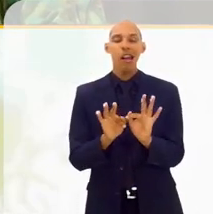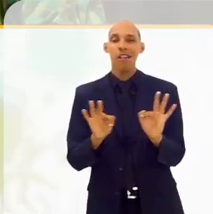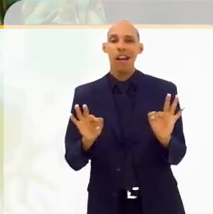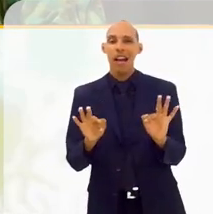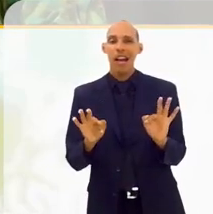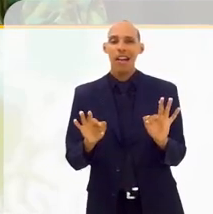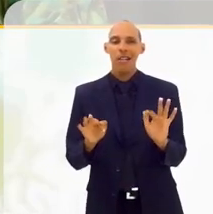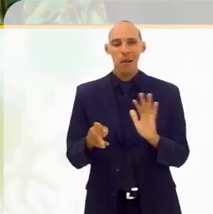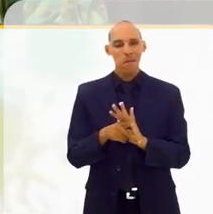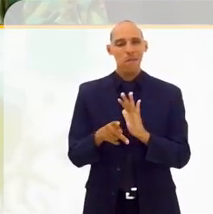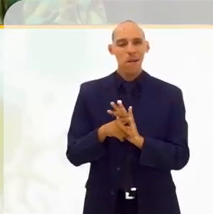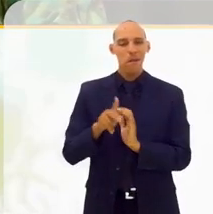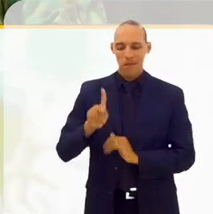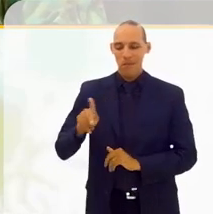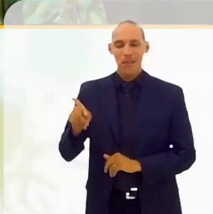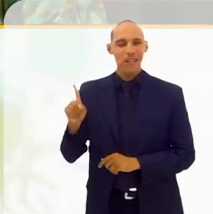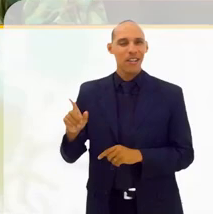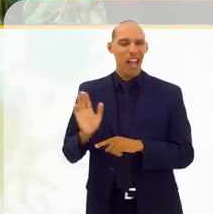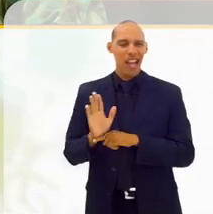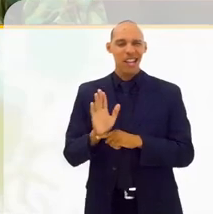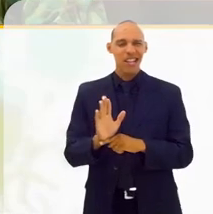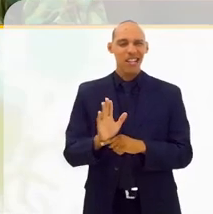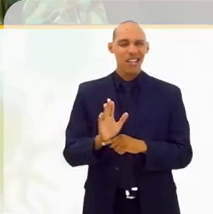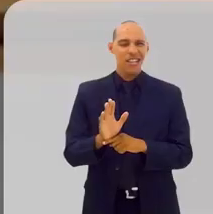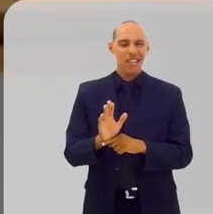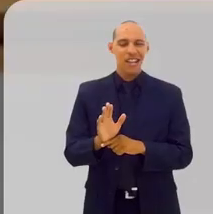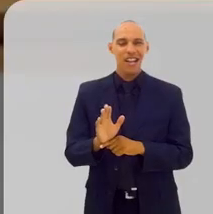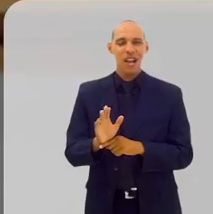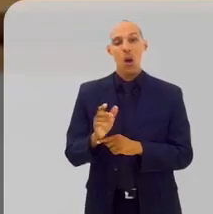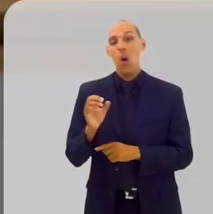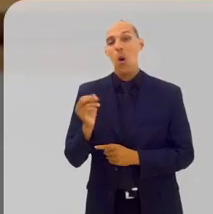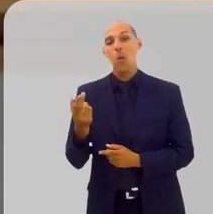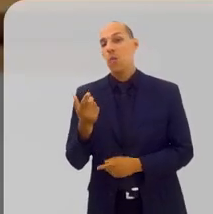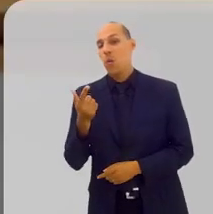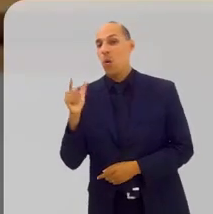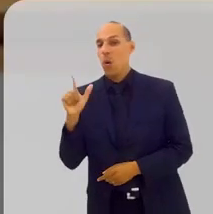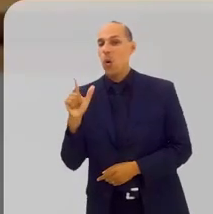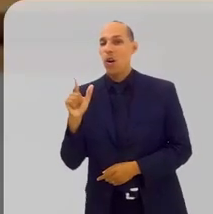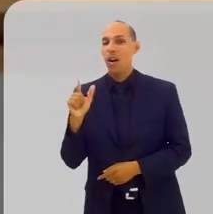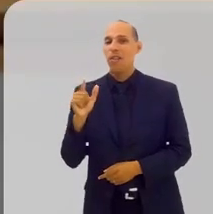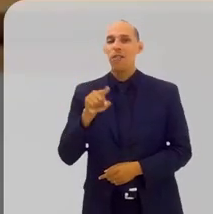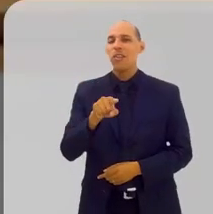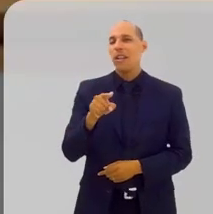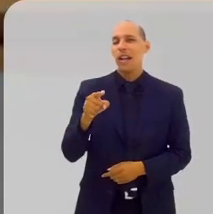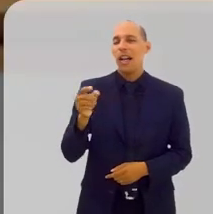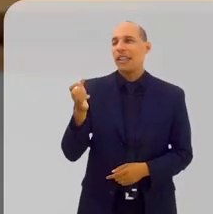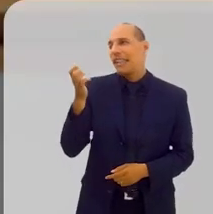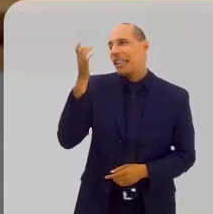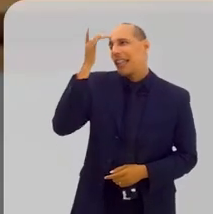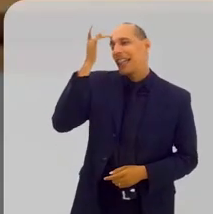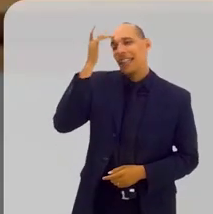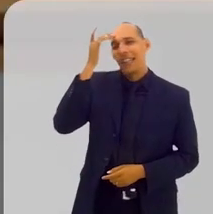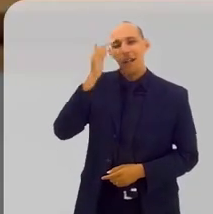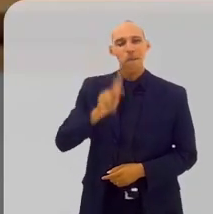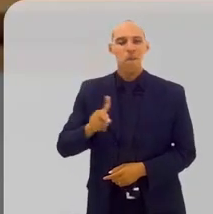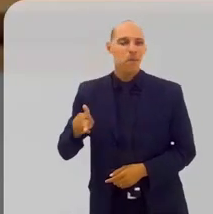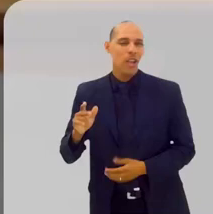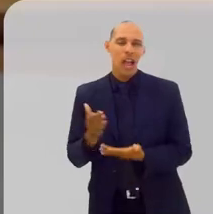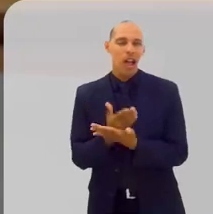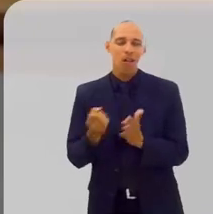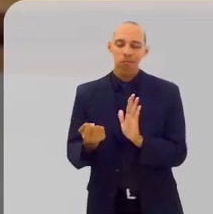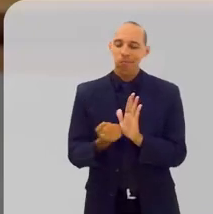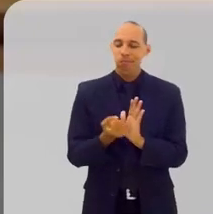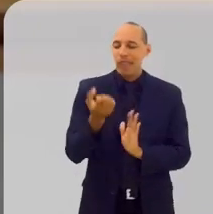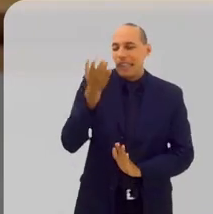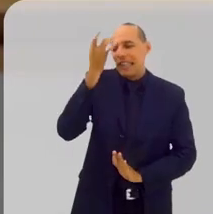alguma frase dessa professora é além dessa que você falou é que você traz para tua vida de algum professor